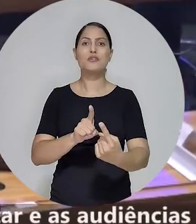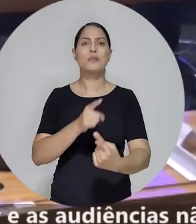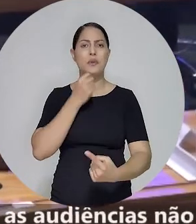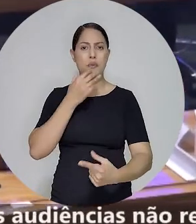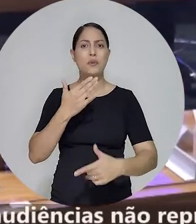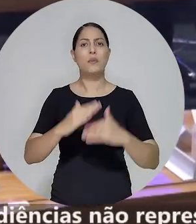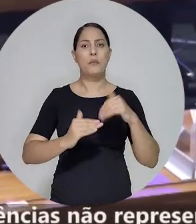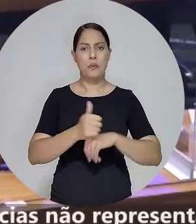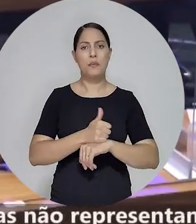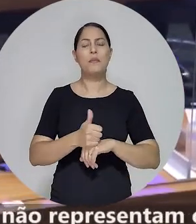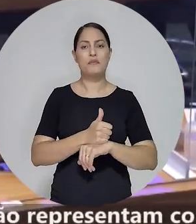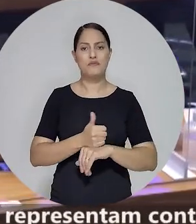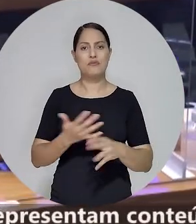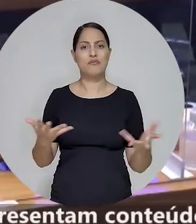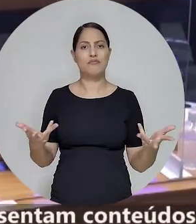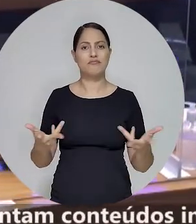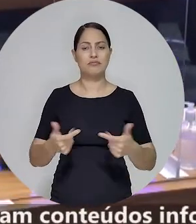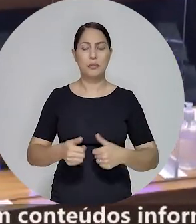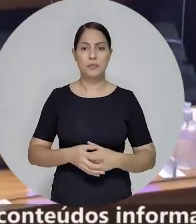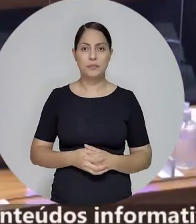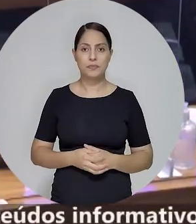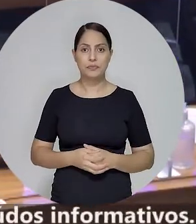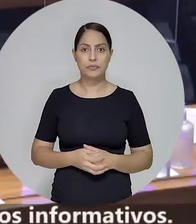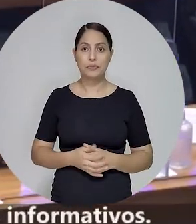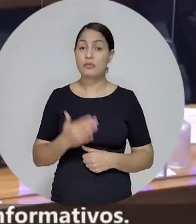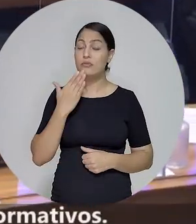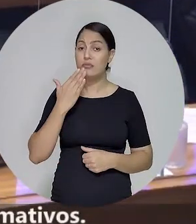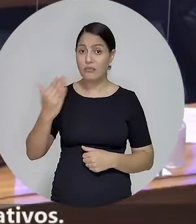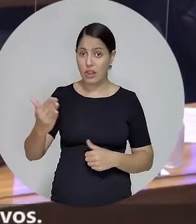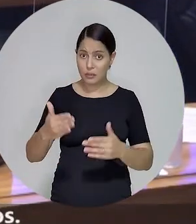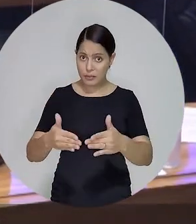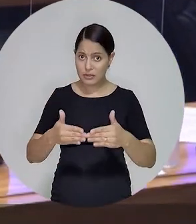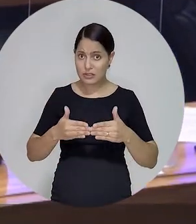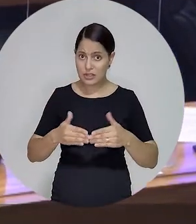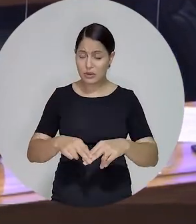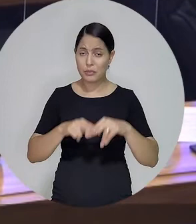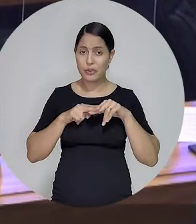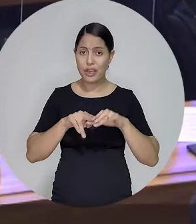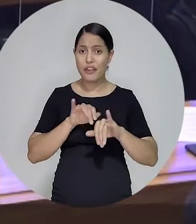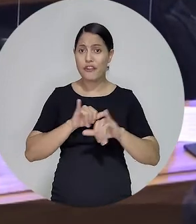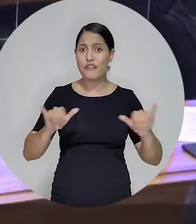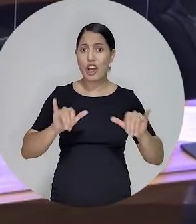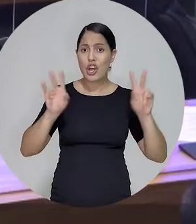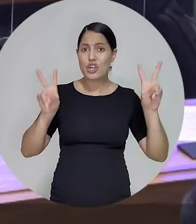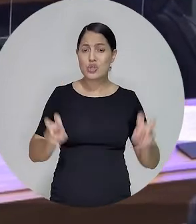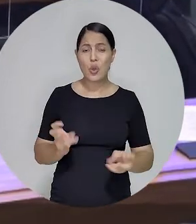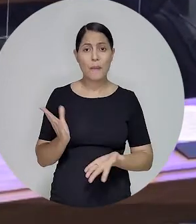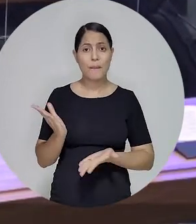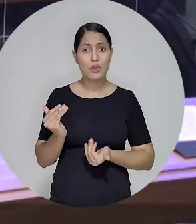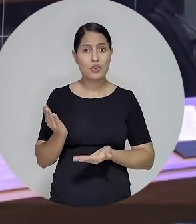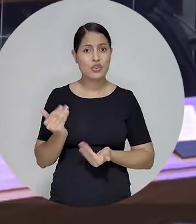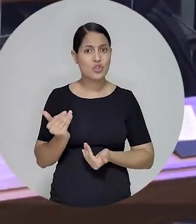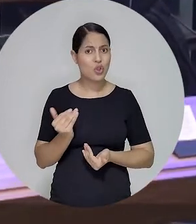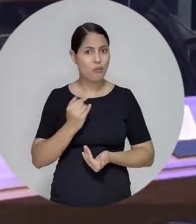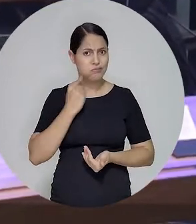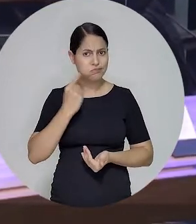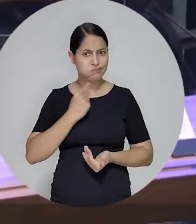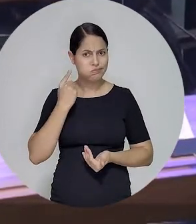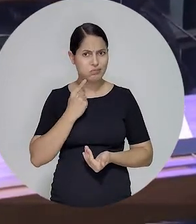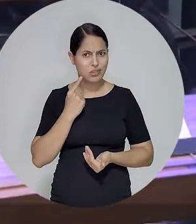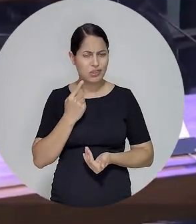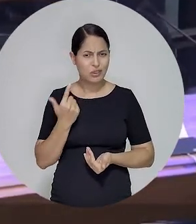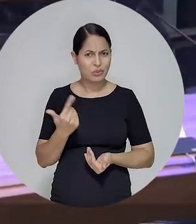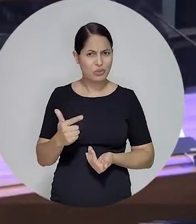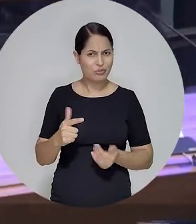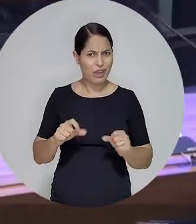à capacidade de ser defendido por um bom profissional. E aqui peço licença para discordar do aspecto de que, por ser